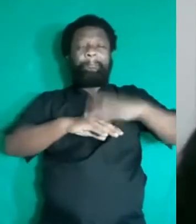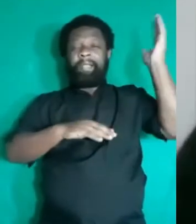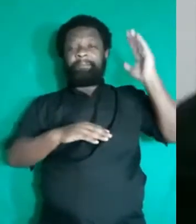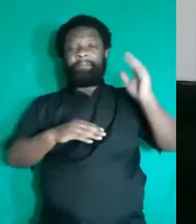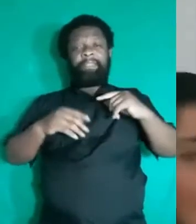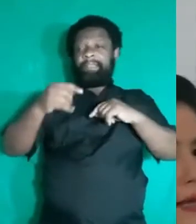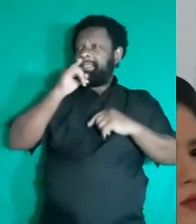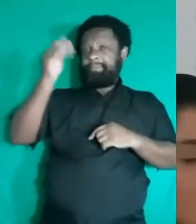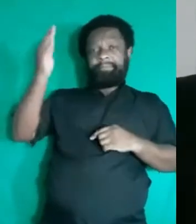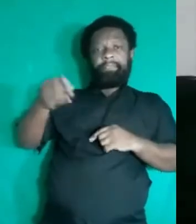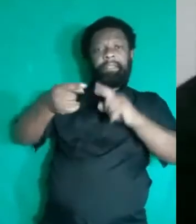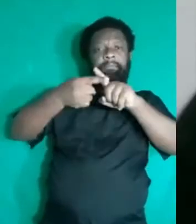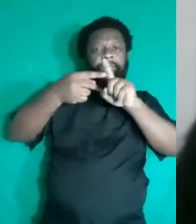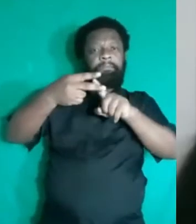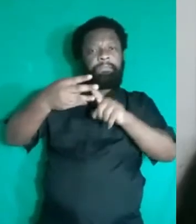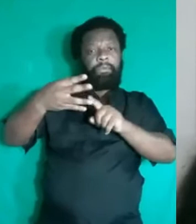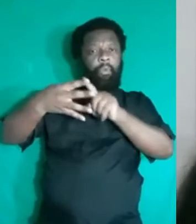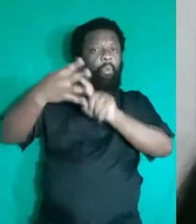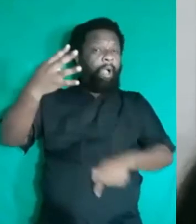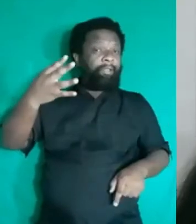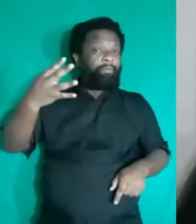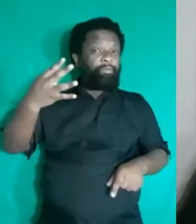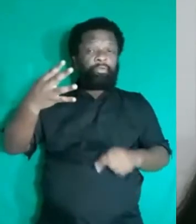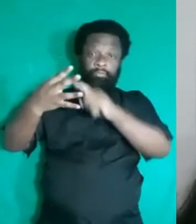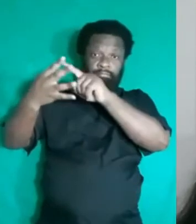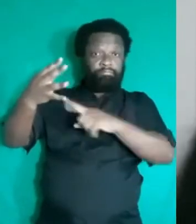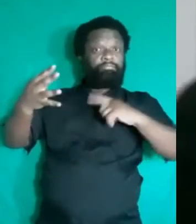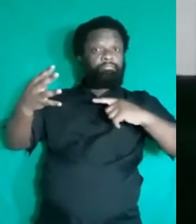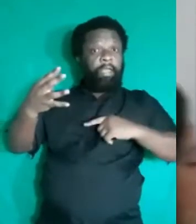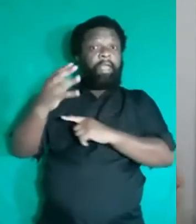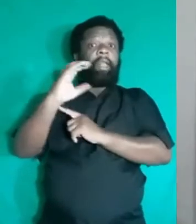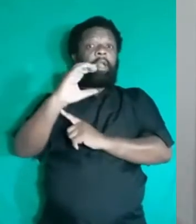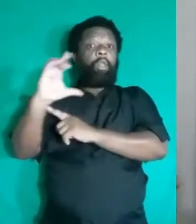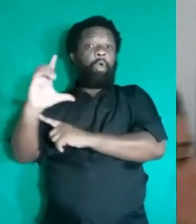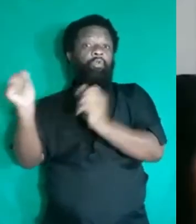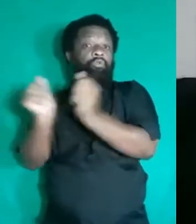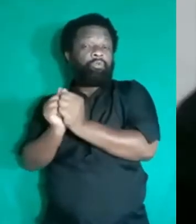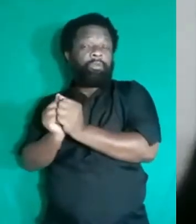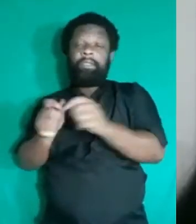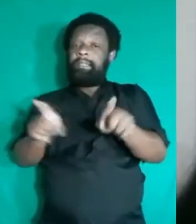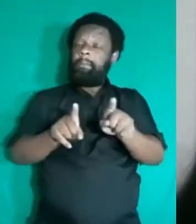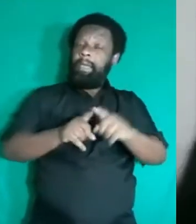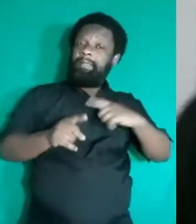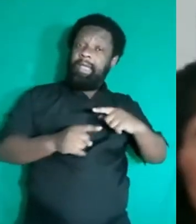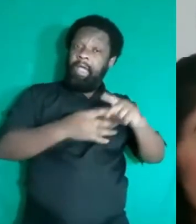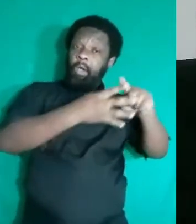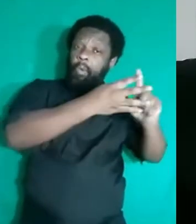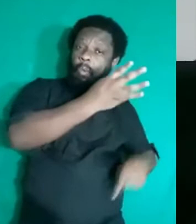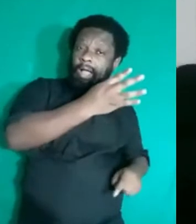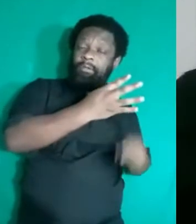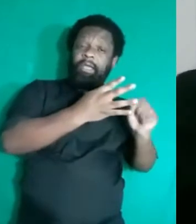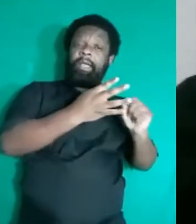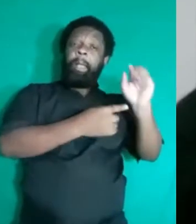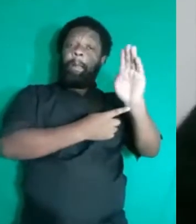maior de formação de ácidos. Nós temos aqui 4 ácidos que são oxiácidos com cloro, assim como nós